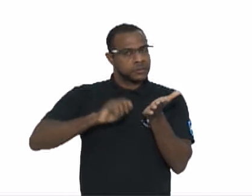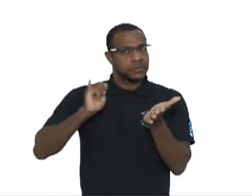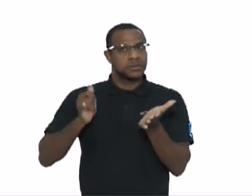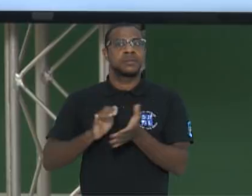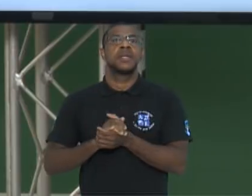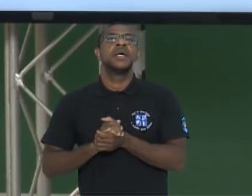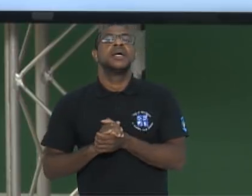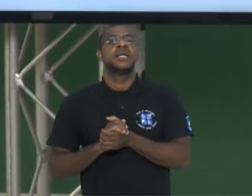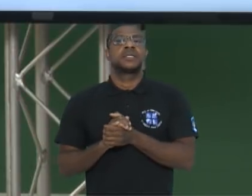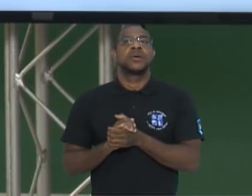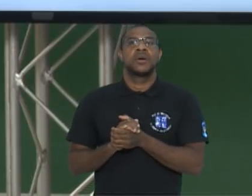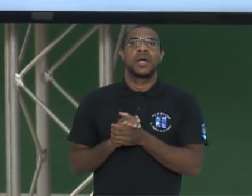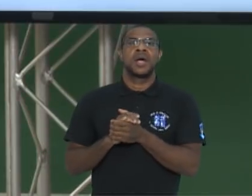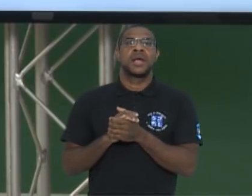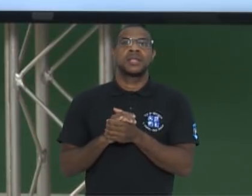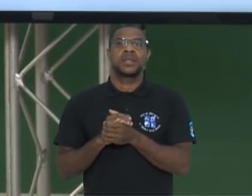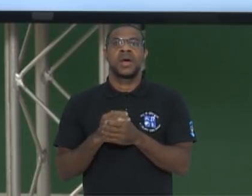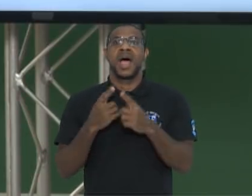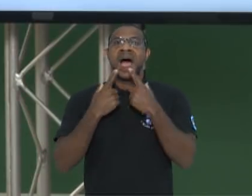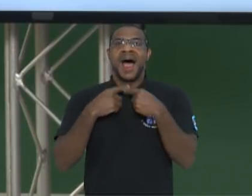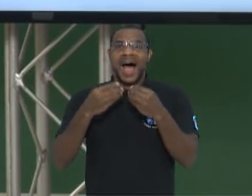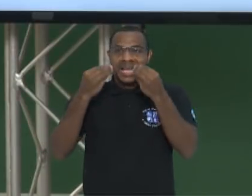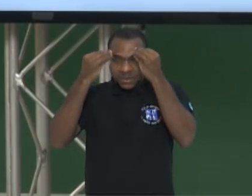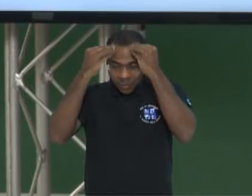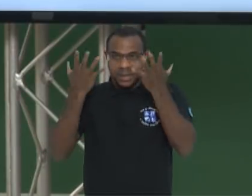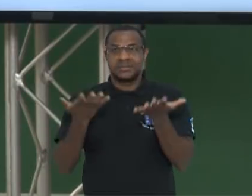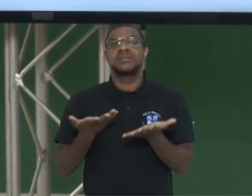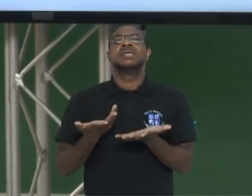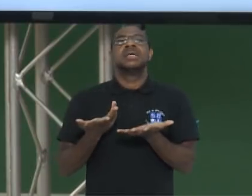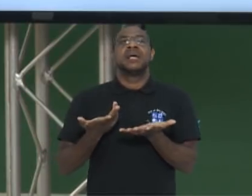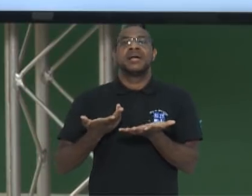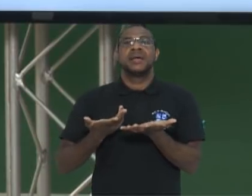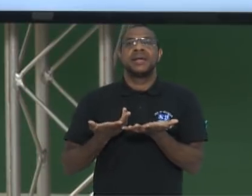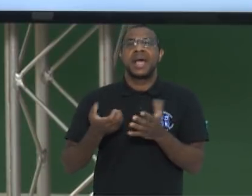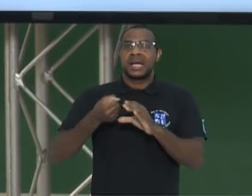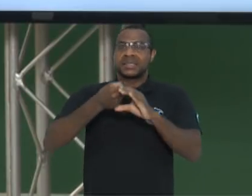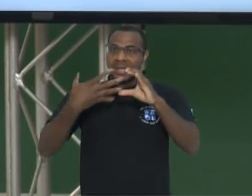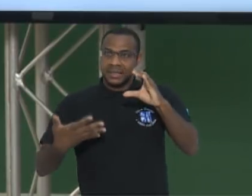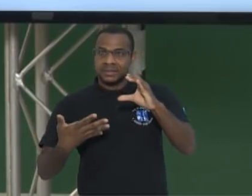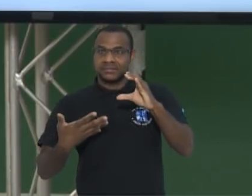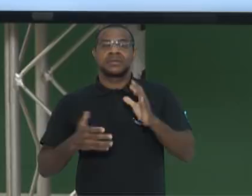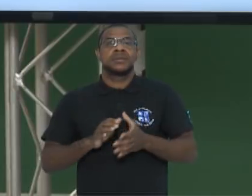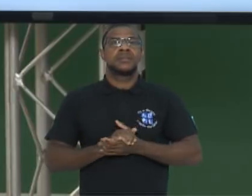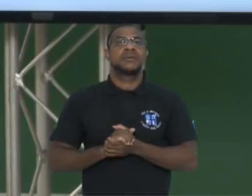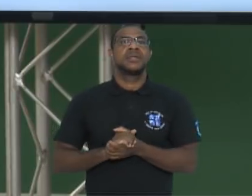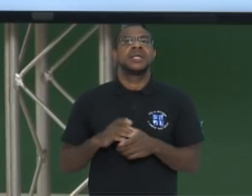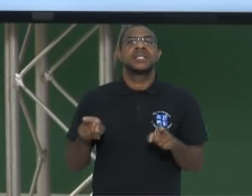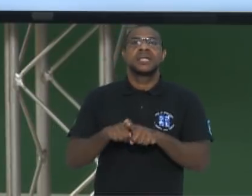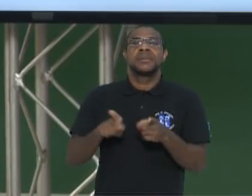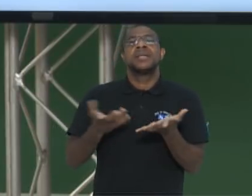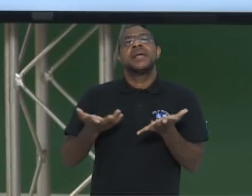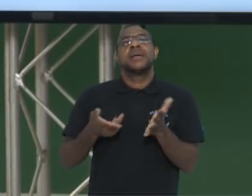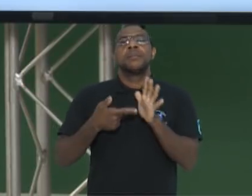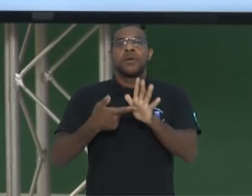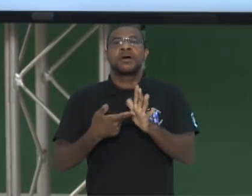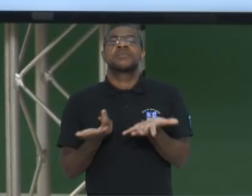linguagem é simples, então o leitor consegue entender bem, geralmente, o que é a linguagem dos personagens, né,